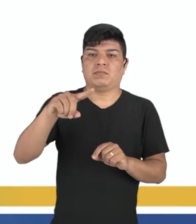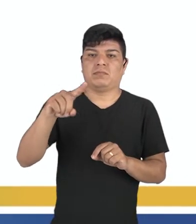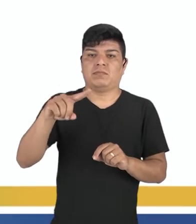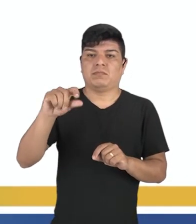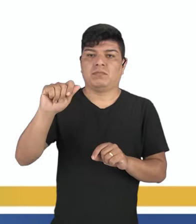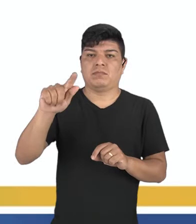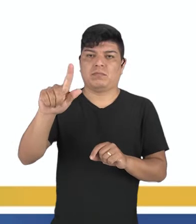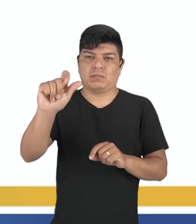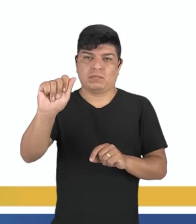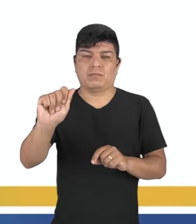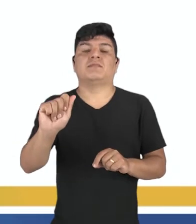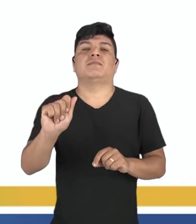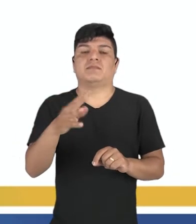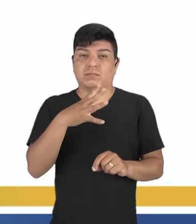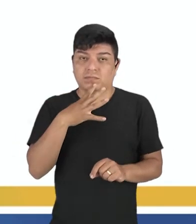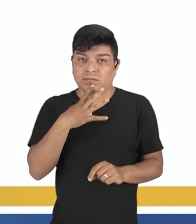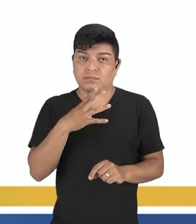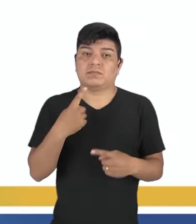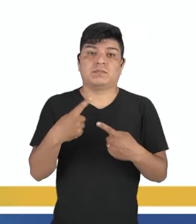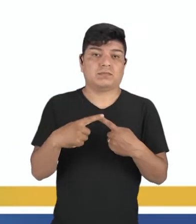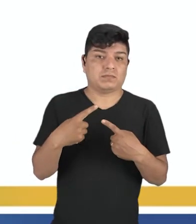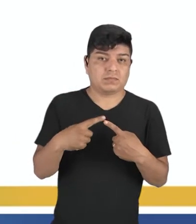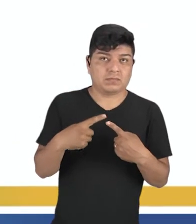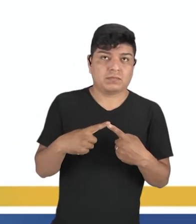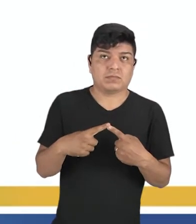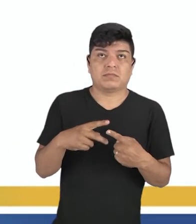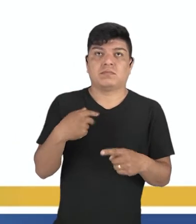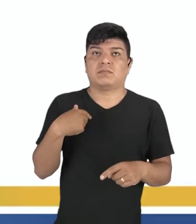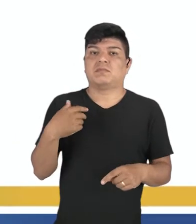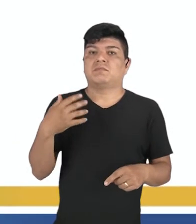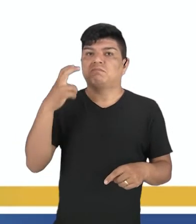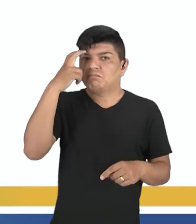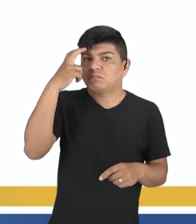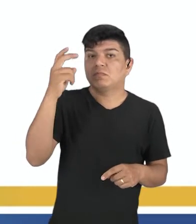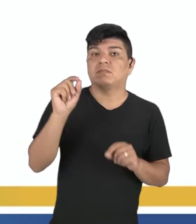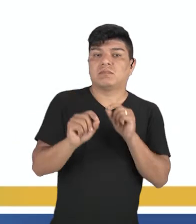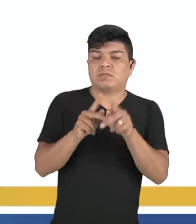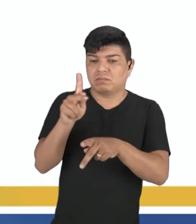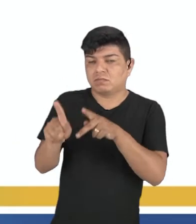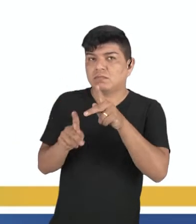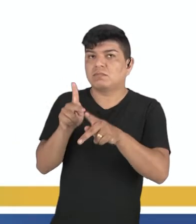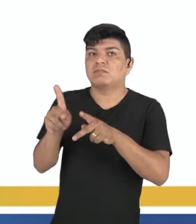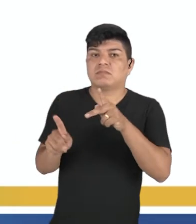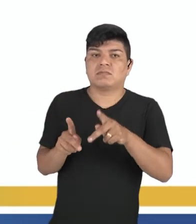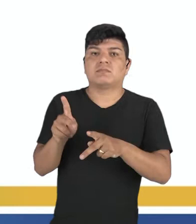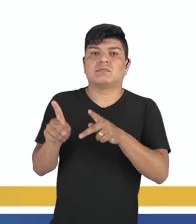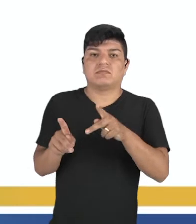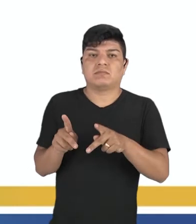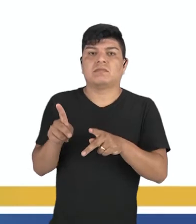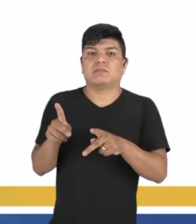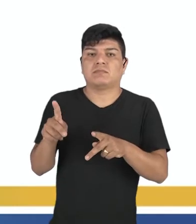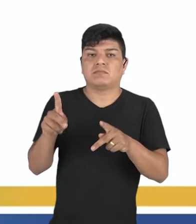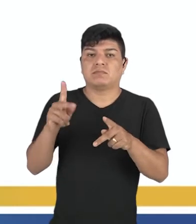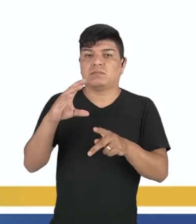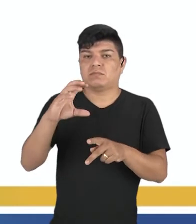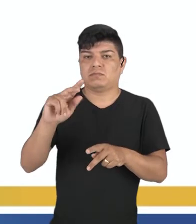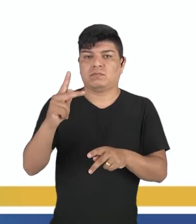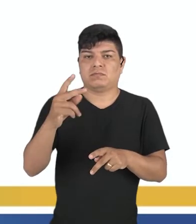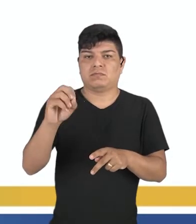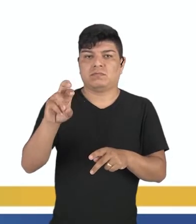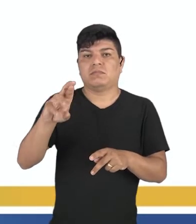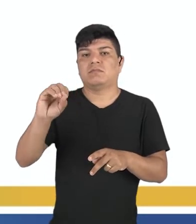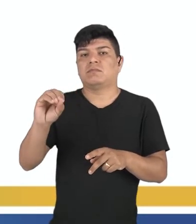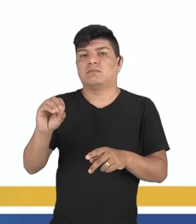Chiquinha Gonzaga, já que ela foi uma maestrina que popularizou e muito o choro.